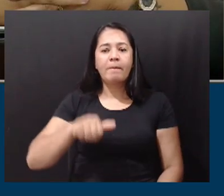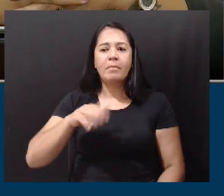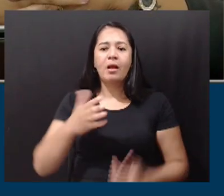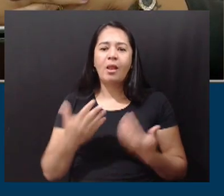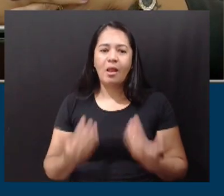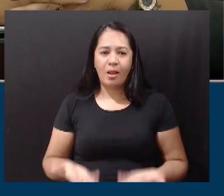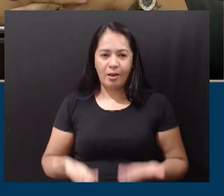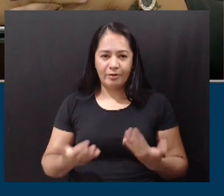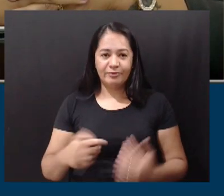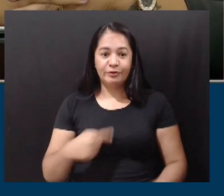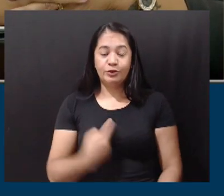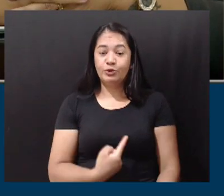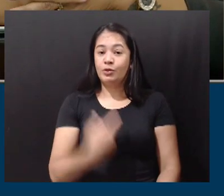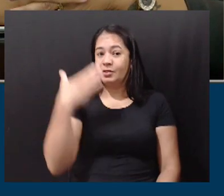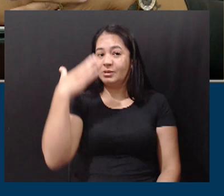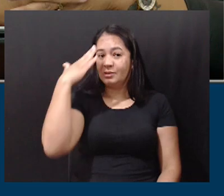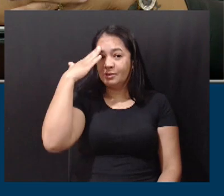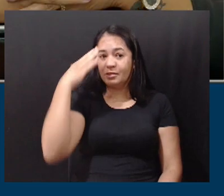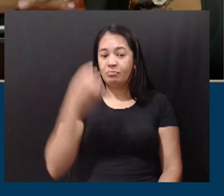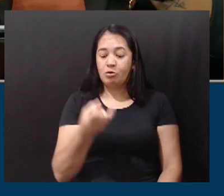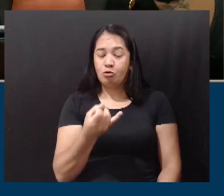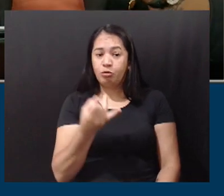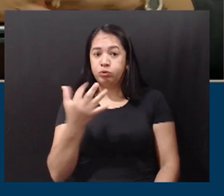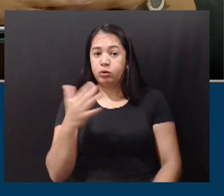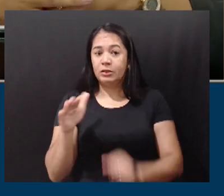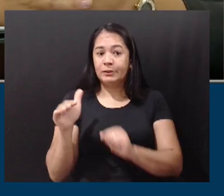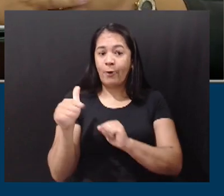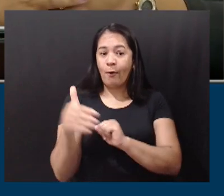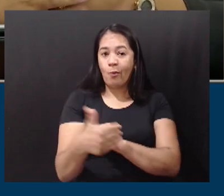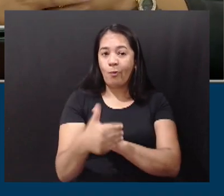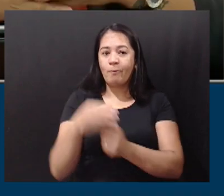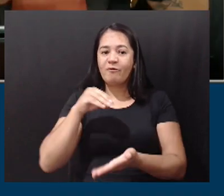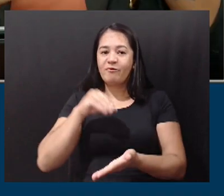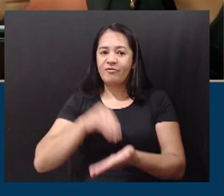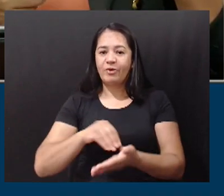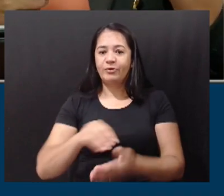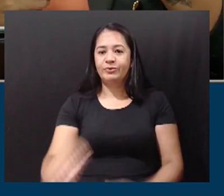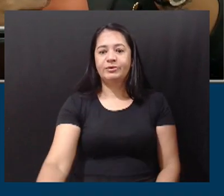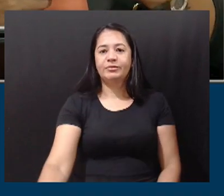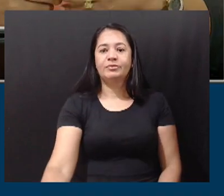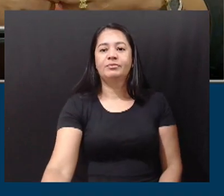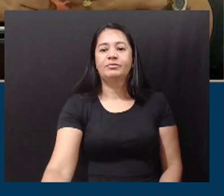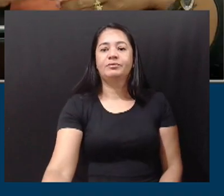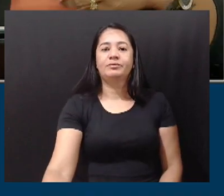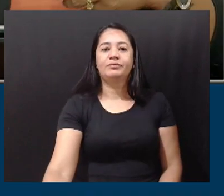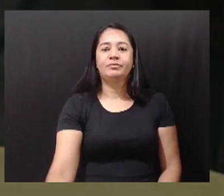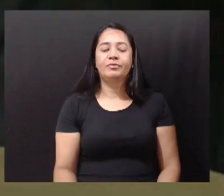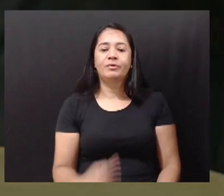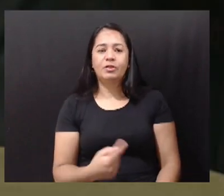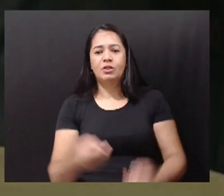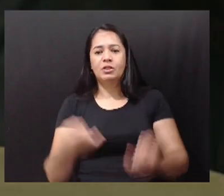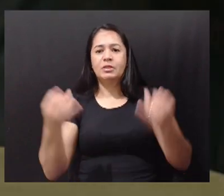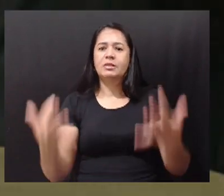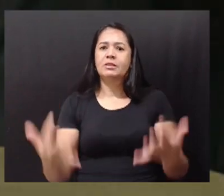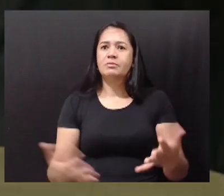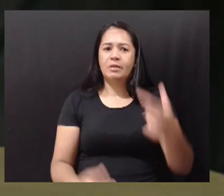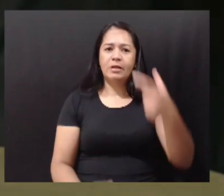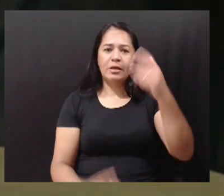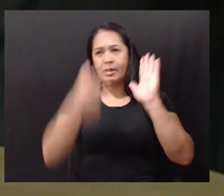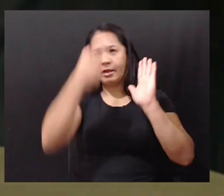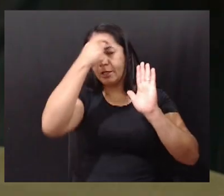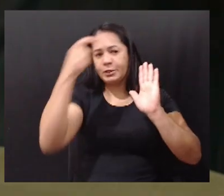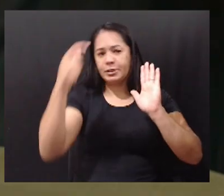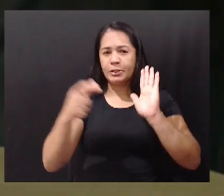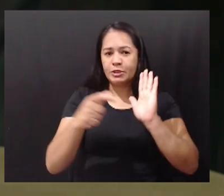todo excesso esconde uma falta, né? E quando a gente fala de ferramentas como a inteligência artificial, os aplicativos, as redes